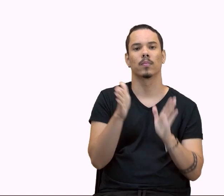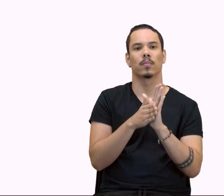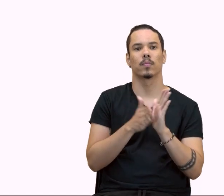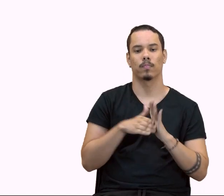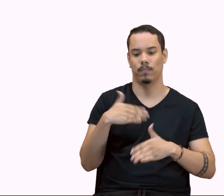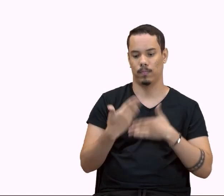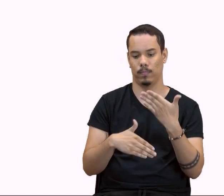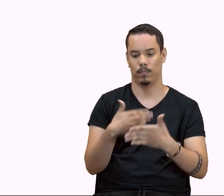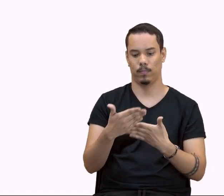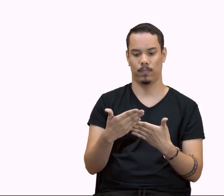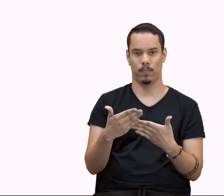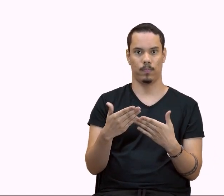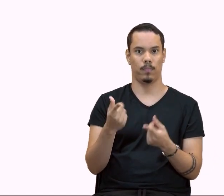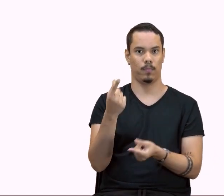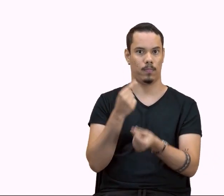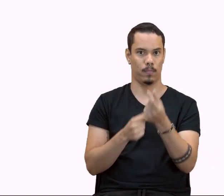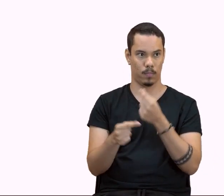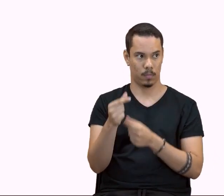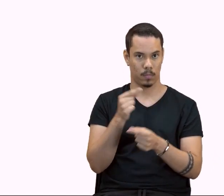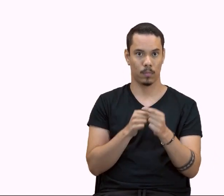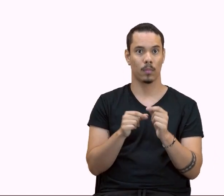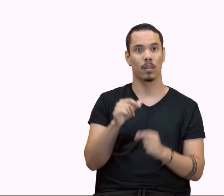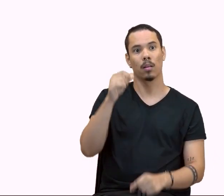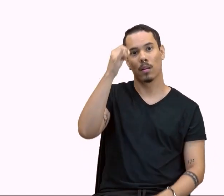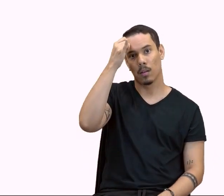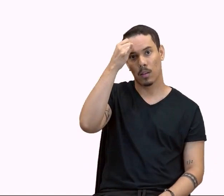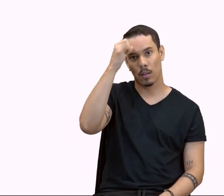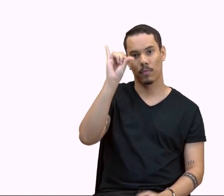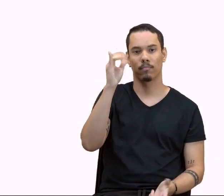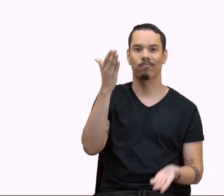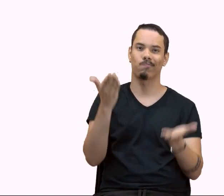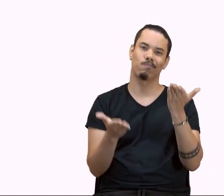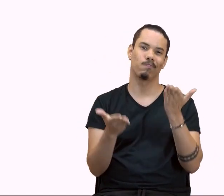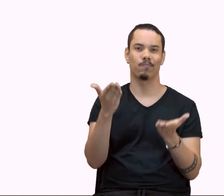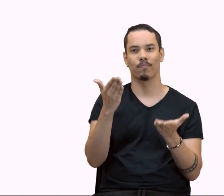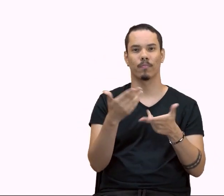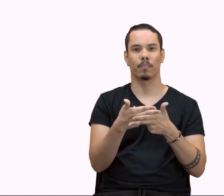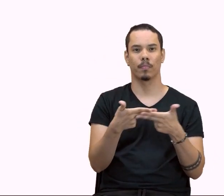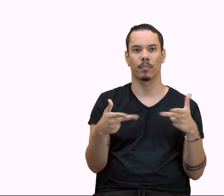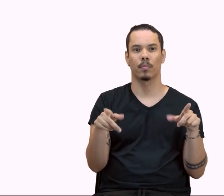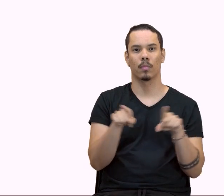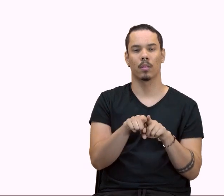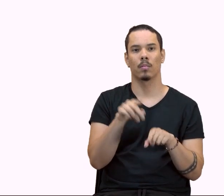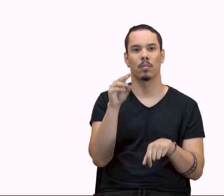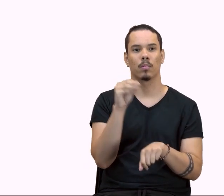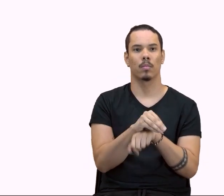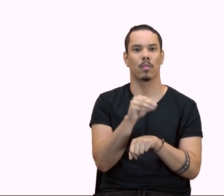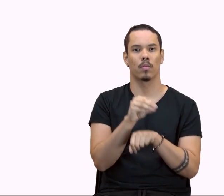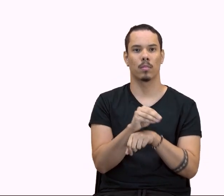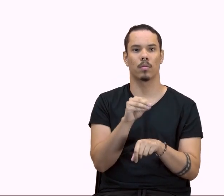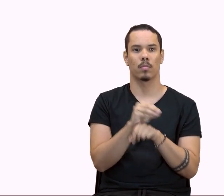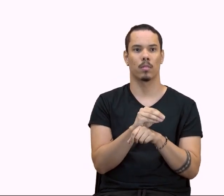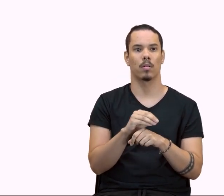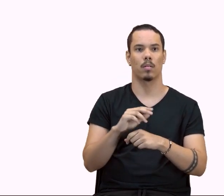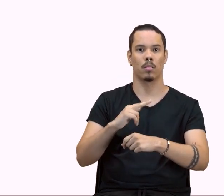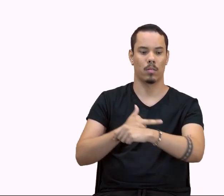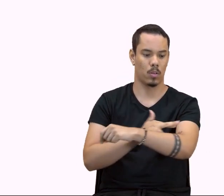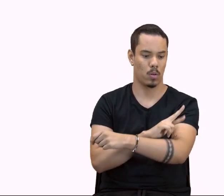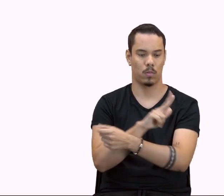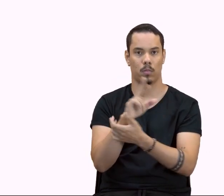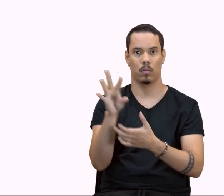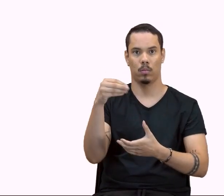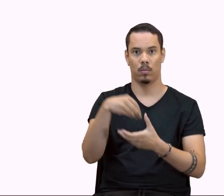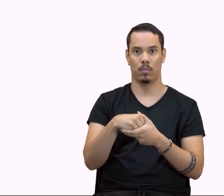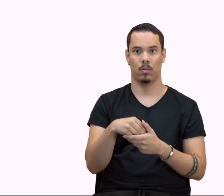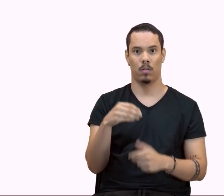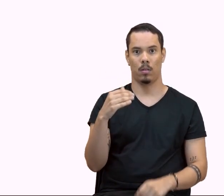econômico, evitando desequilíbrios ecológicos e preservando os ecossistemas frágeis. Novamente, o que você